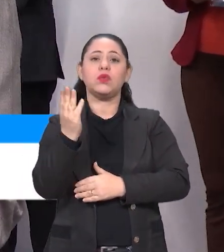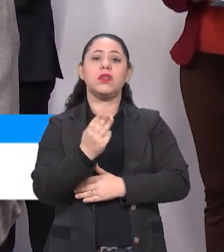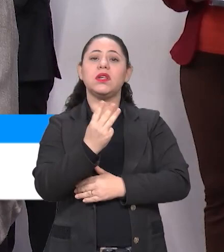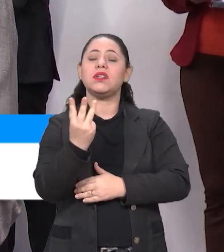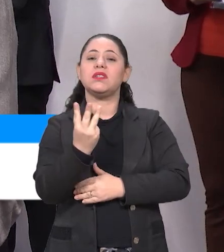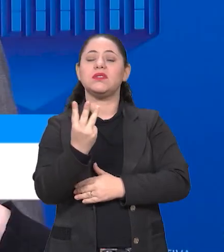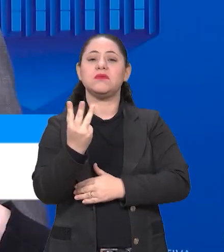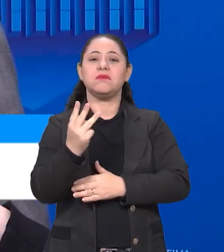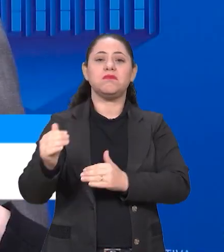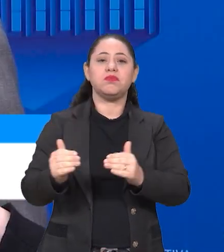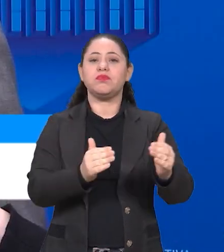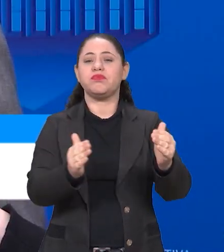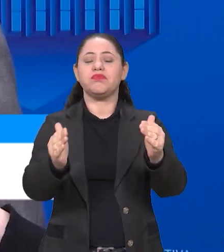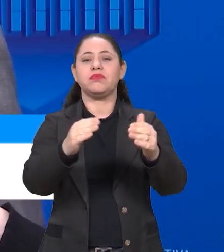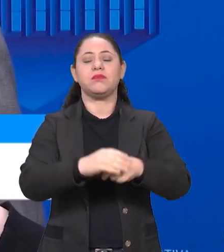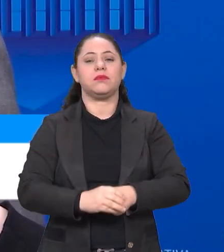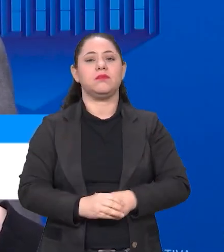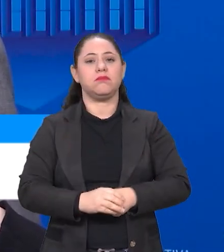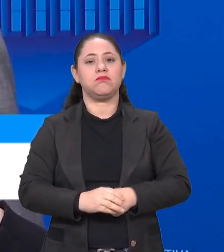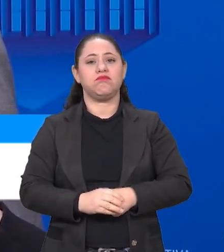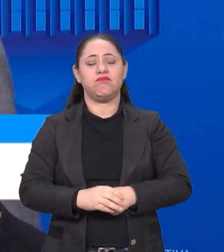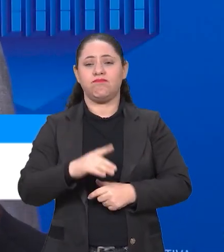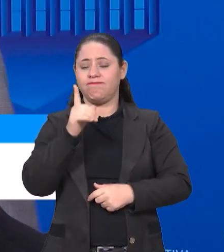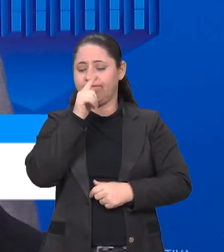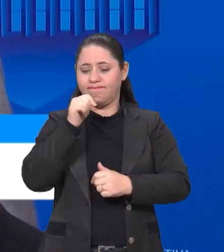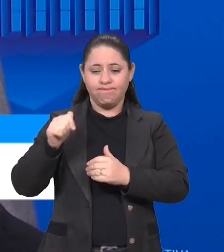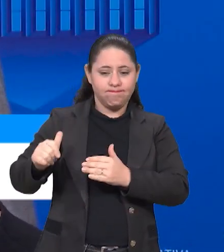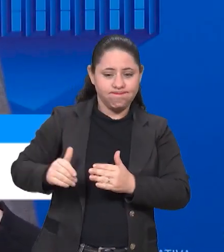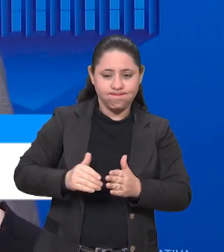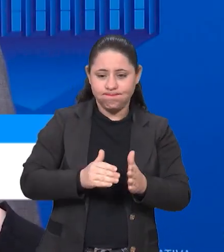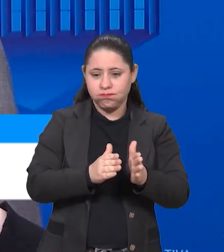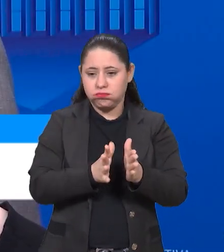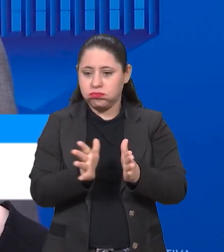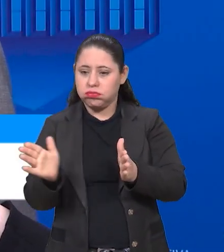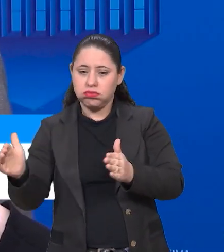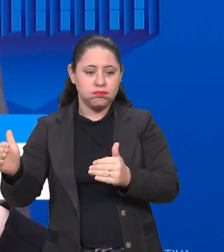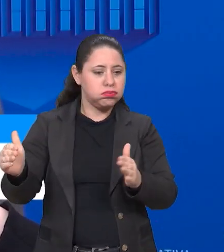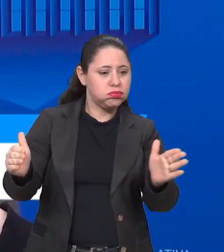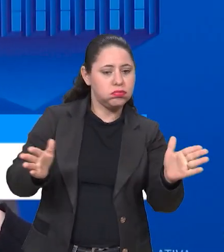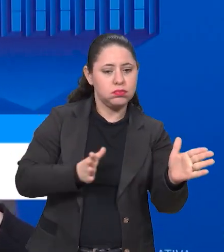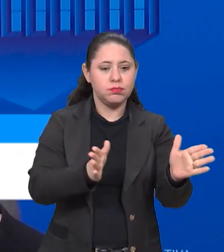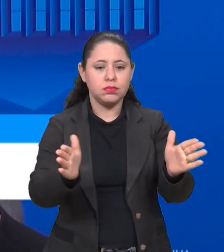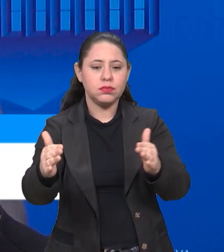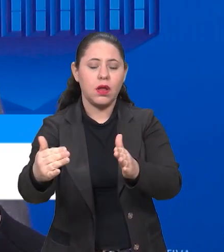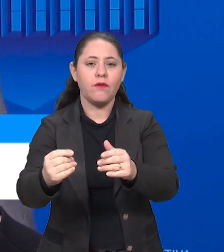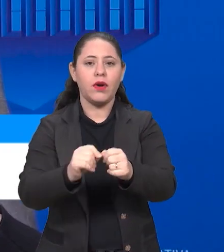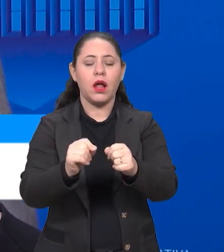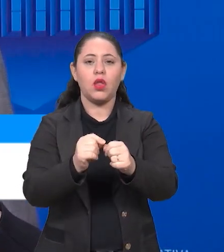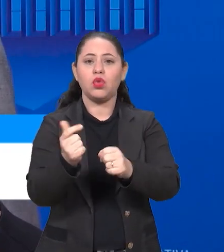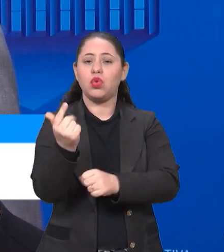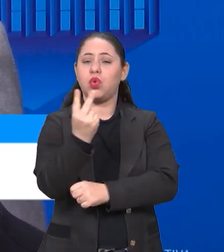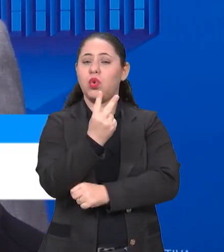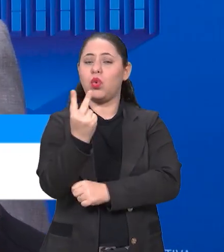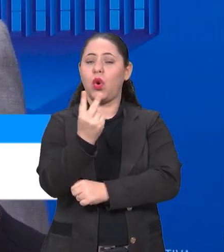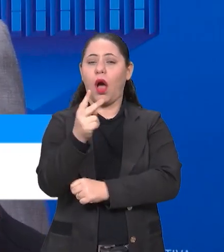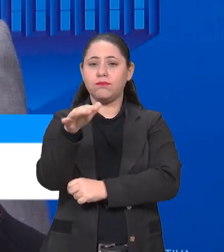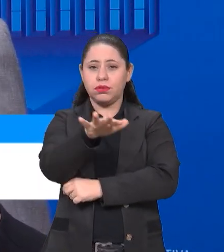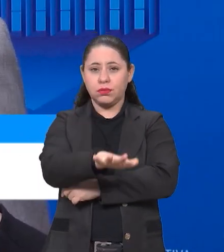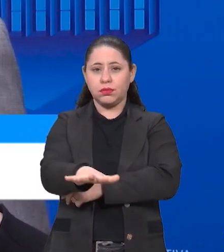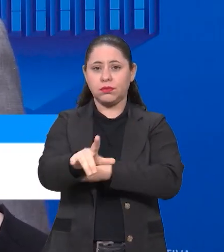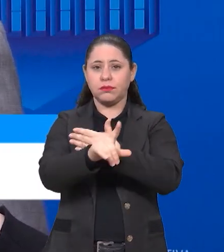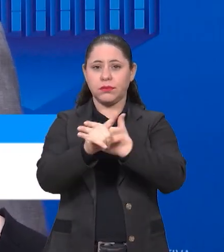do Pantanal. O leque aluvial do rio Taquari, ele é responsável pela formação das duas